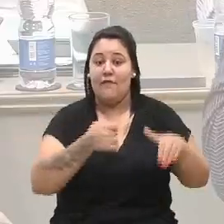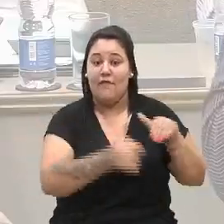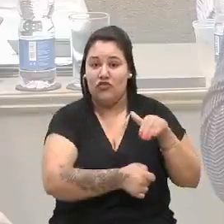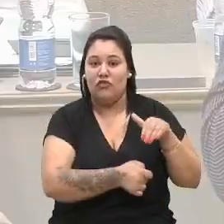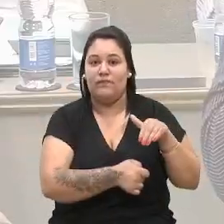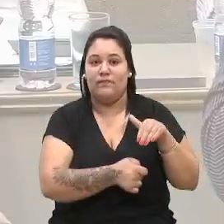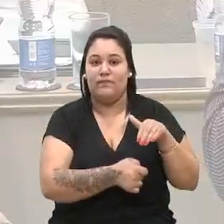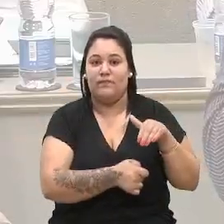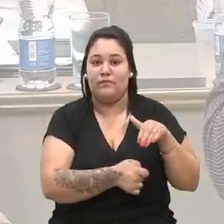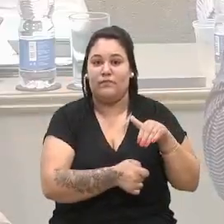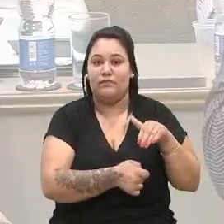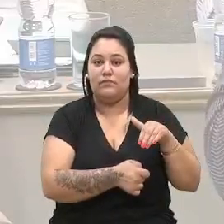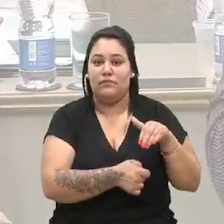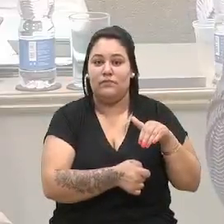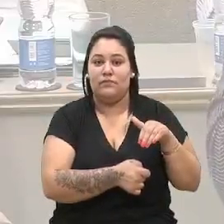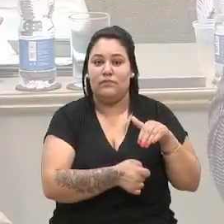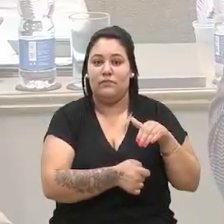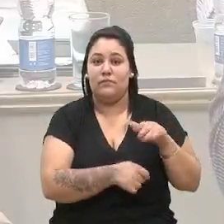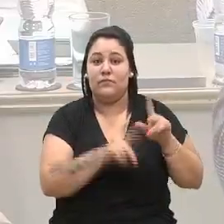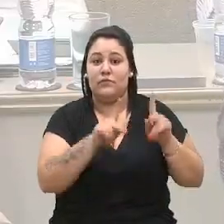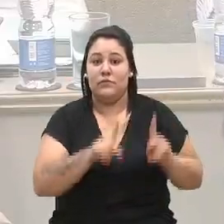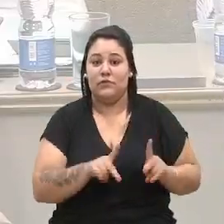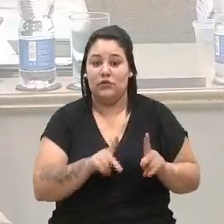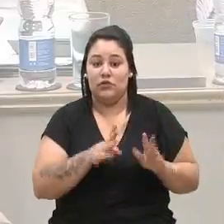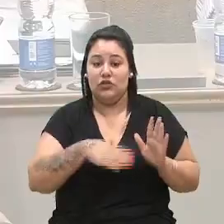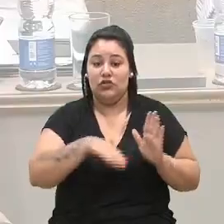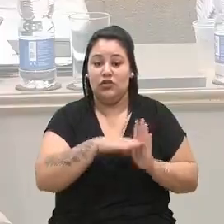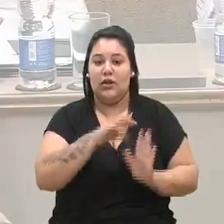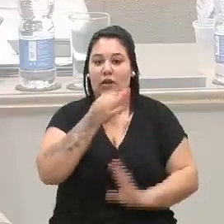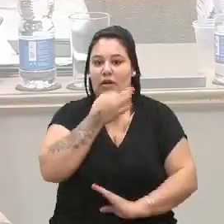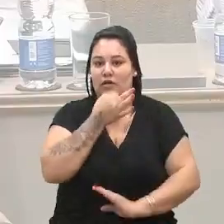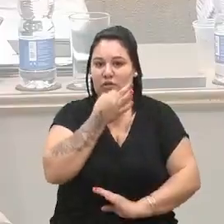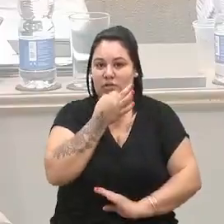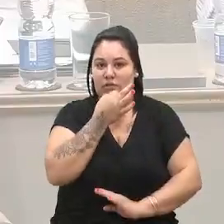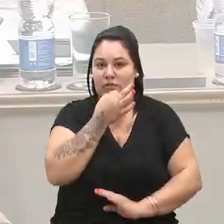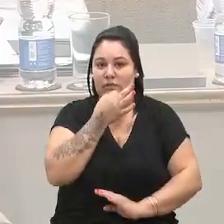para que as pessoas cheguem a Caxias do Sul e